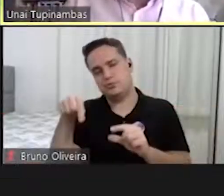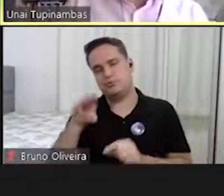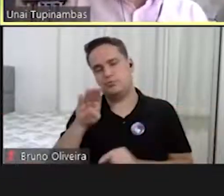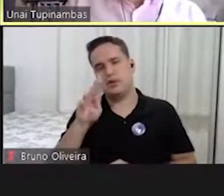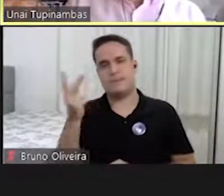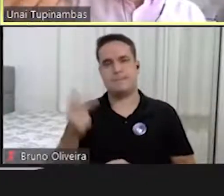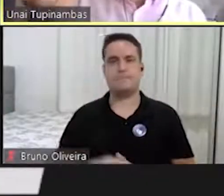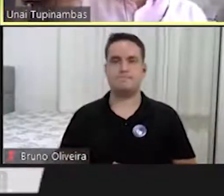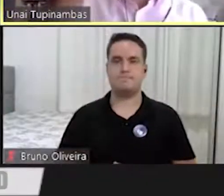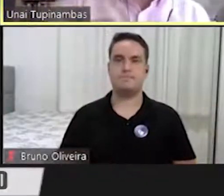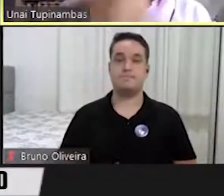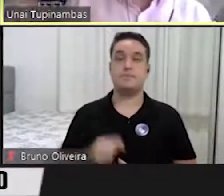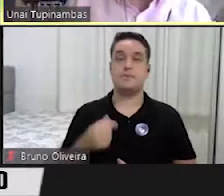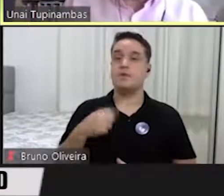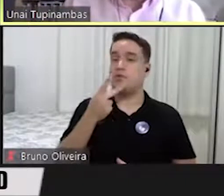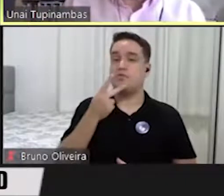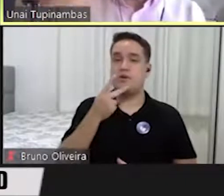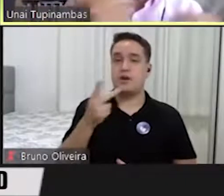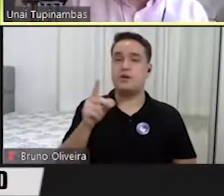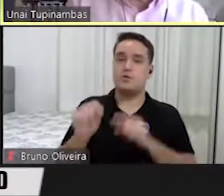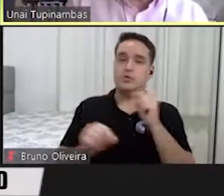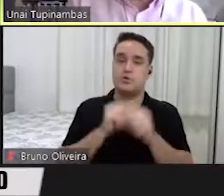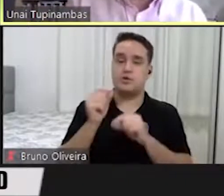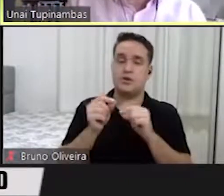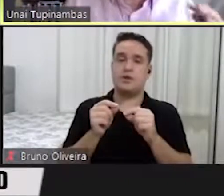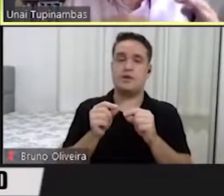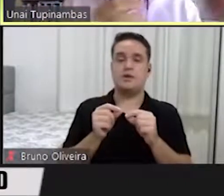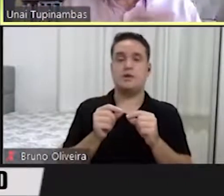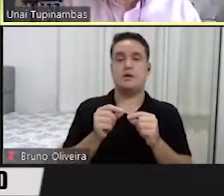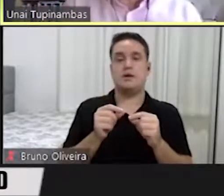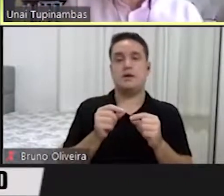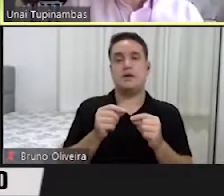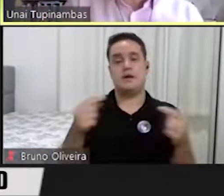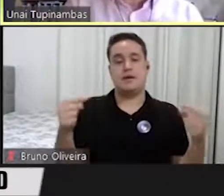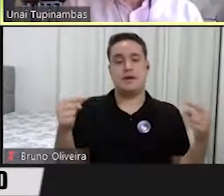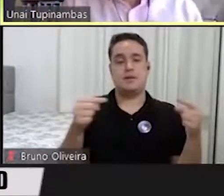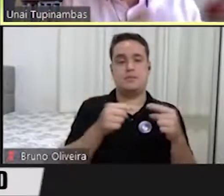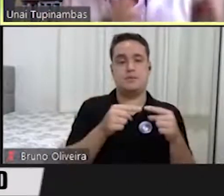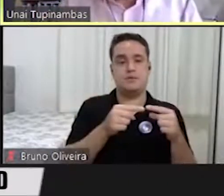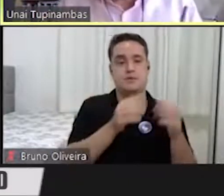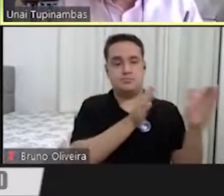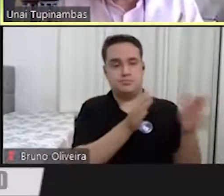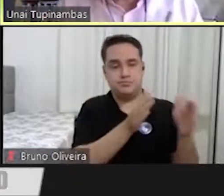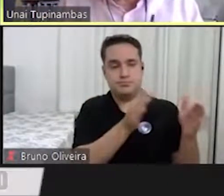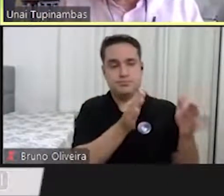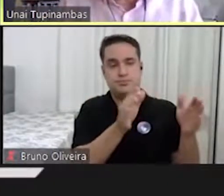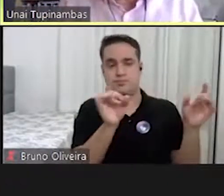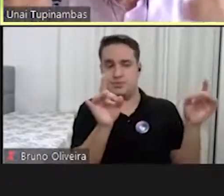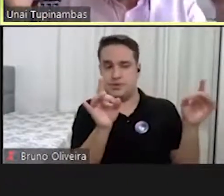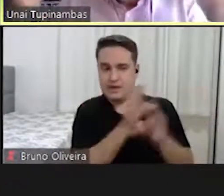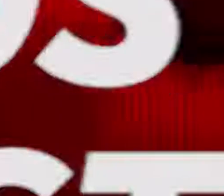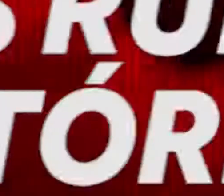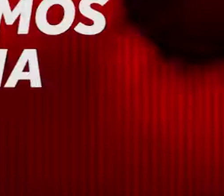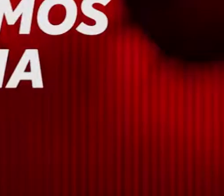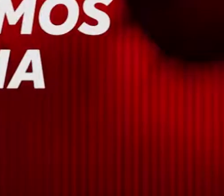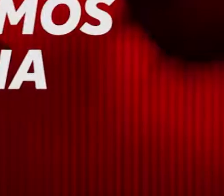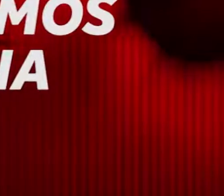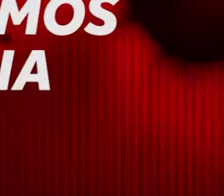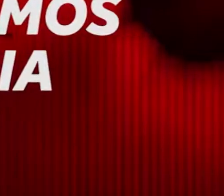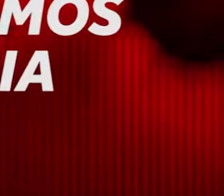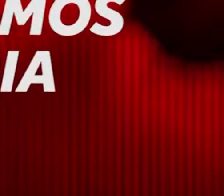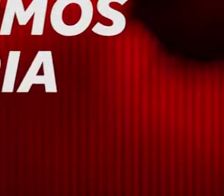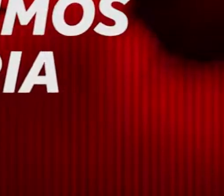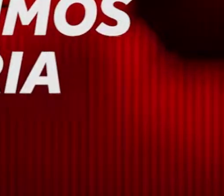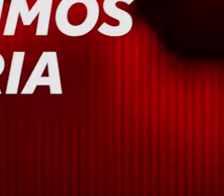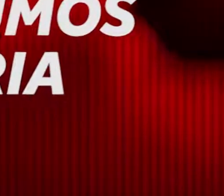tenho dito isso, que esse é o fim do começo, né? Eu falei anteriormente que é o fim da temporada 1, começo da temporada 2, nós temos nesse momento a obrigação